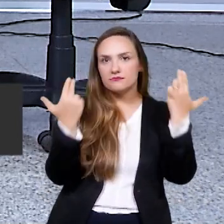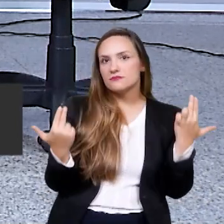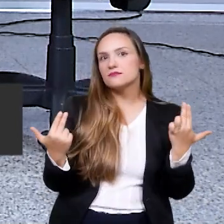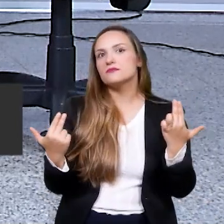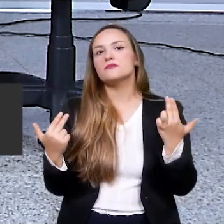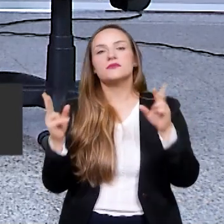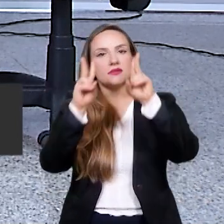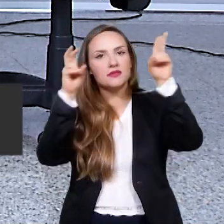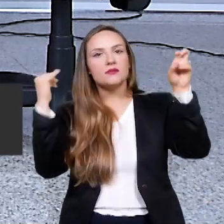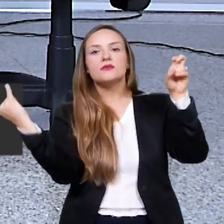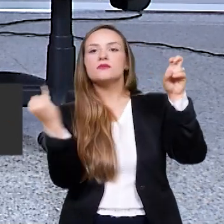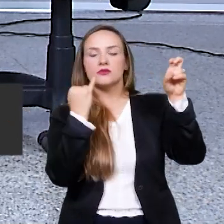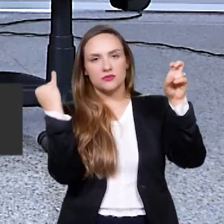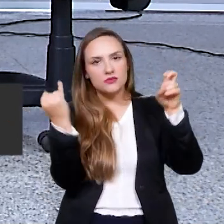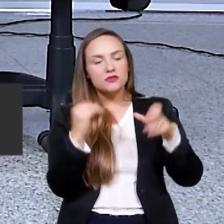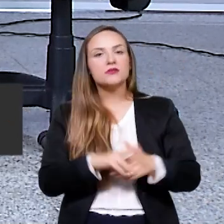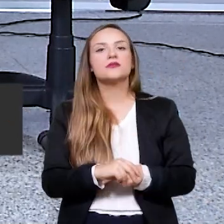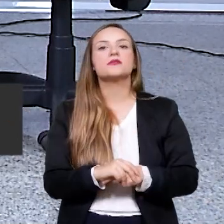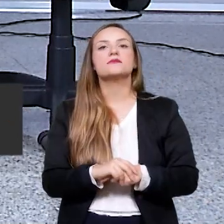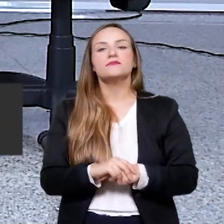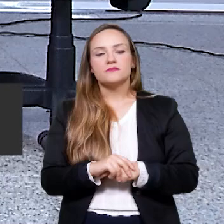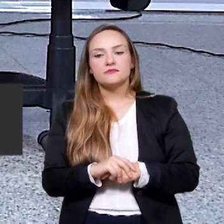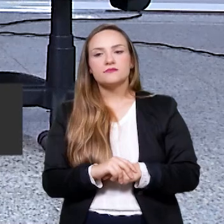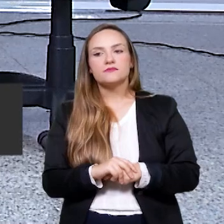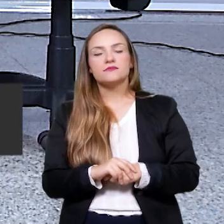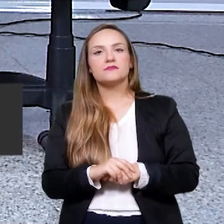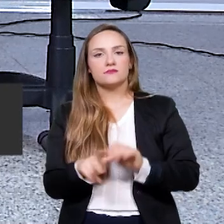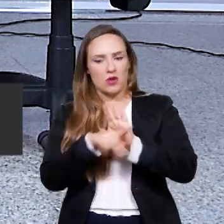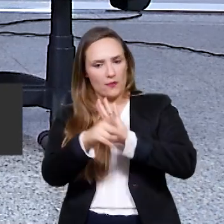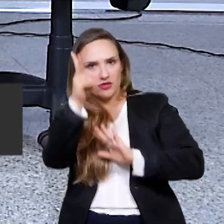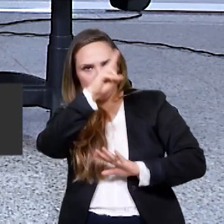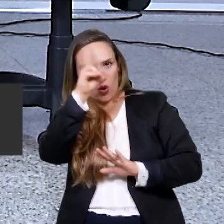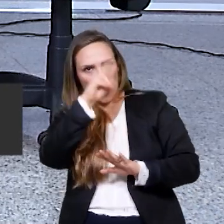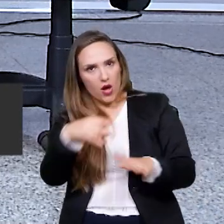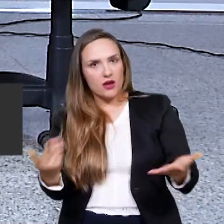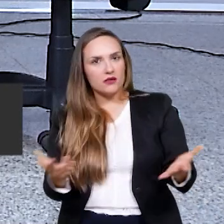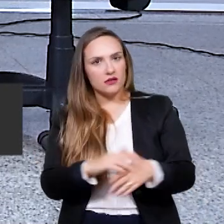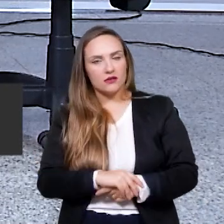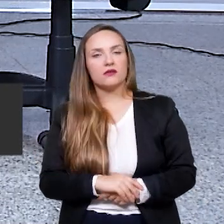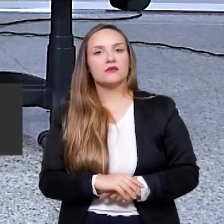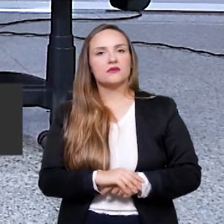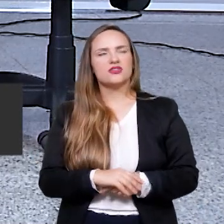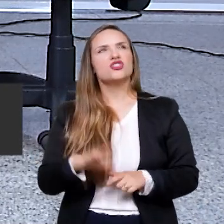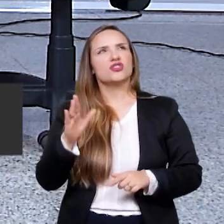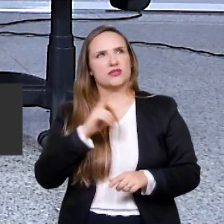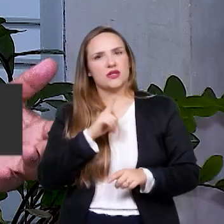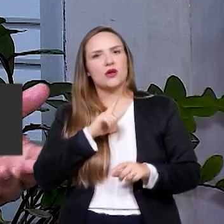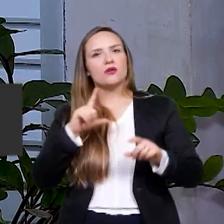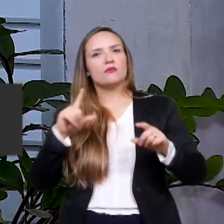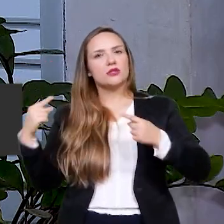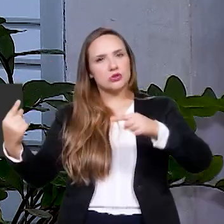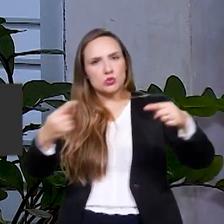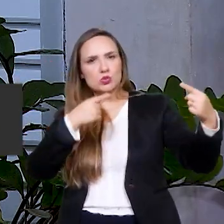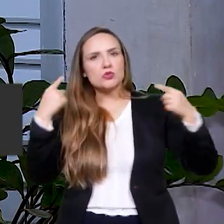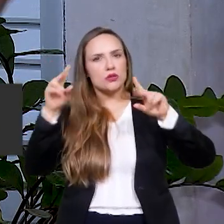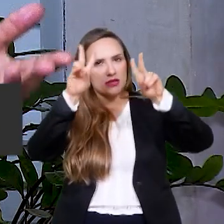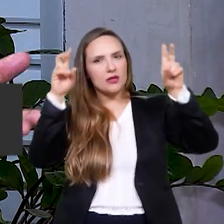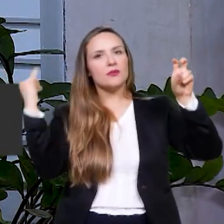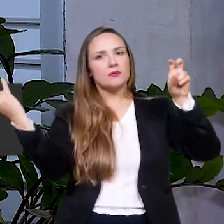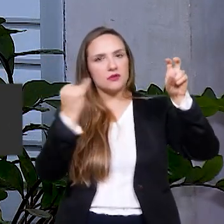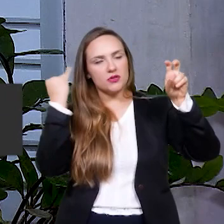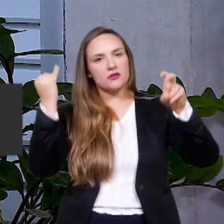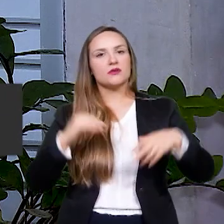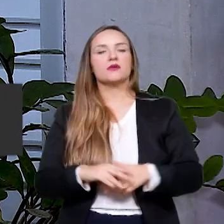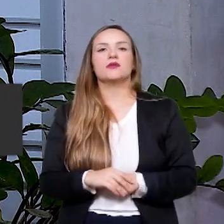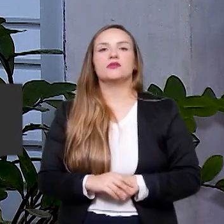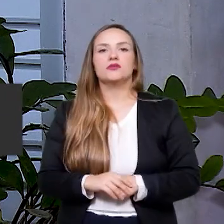Aspectos extremamente relevantes que vêm da história, por exemplo. Né? Tem uma discussão que ela existe